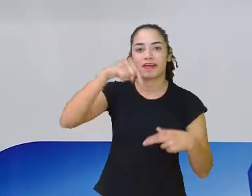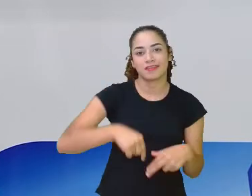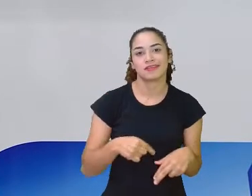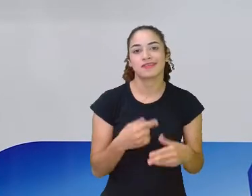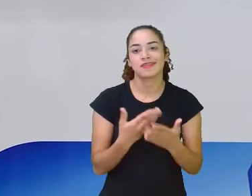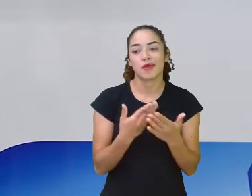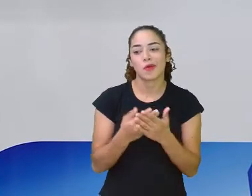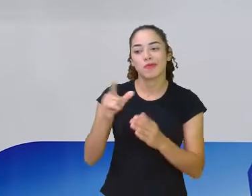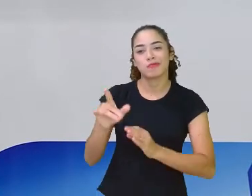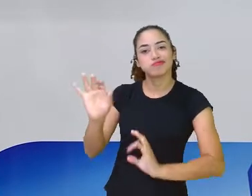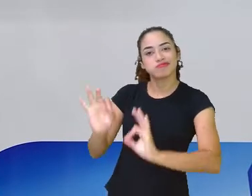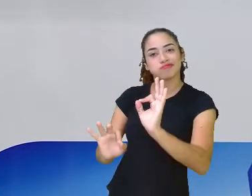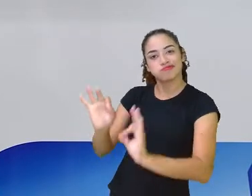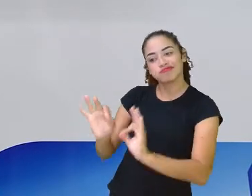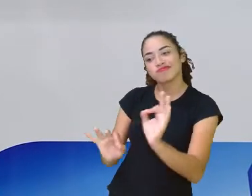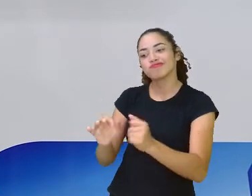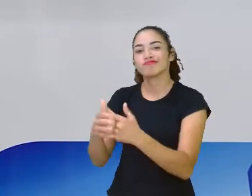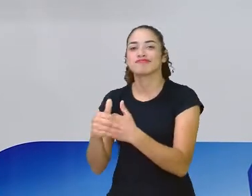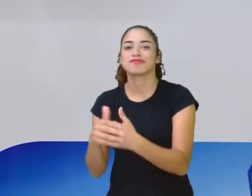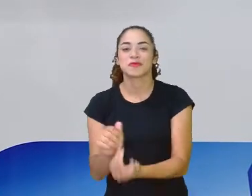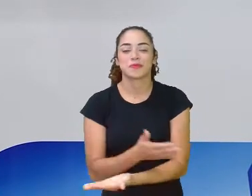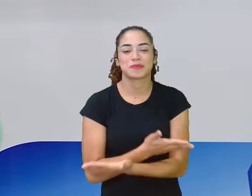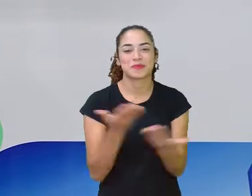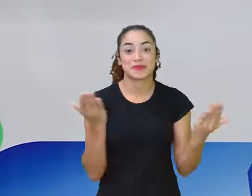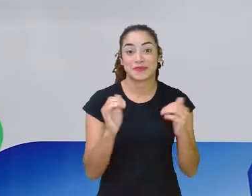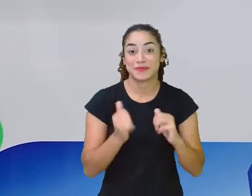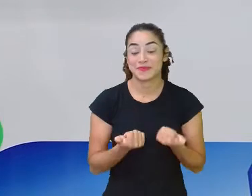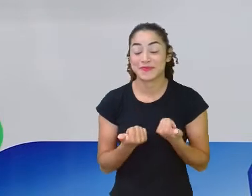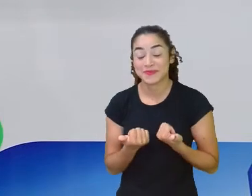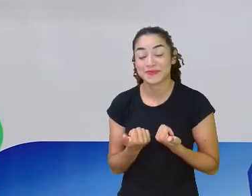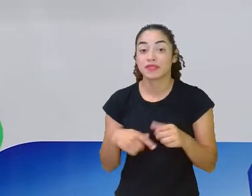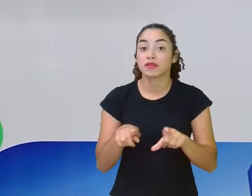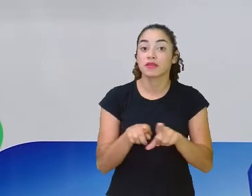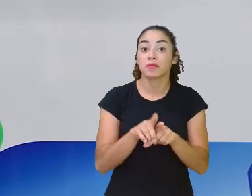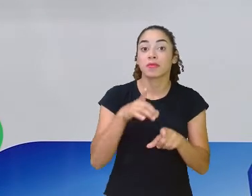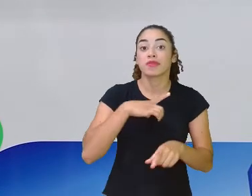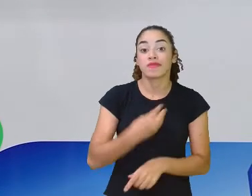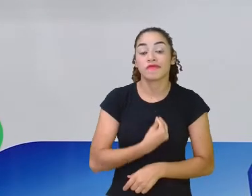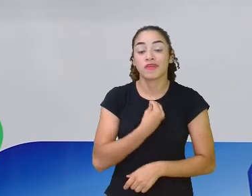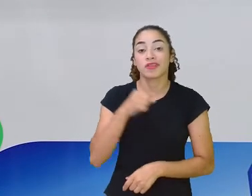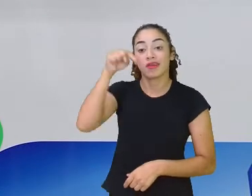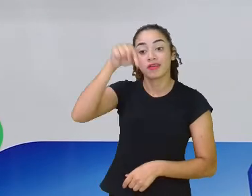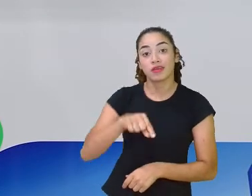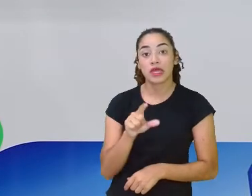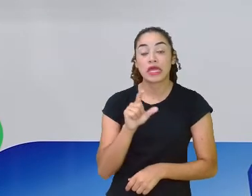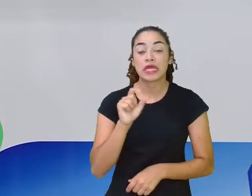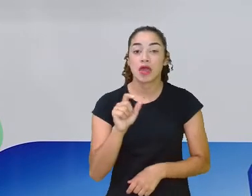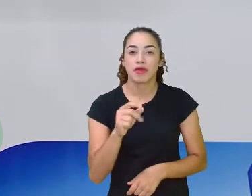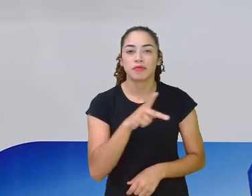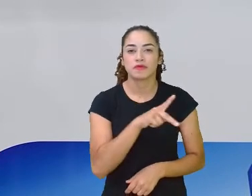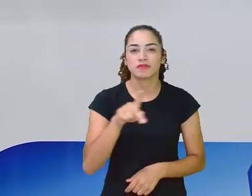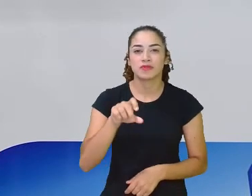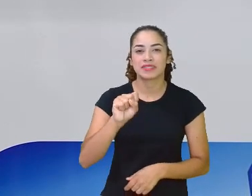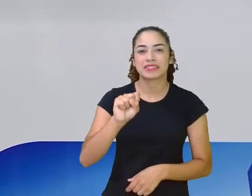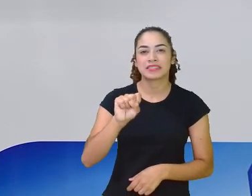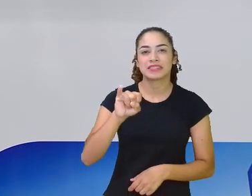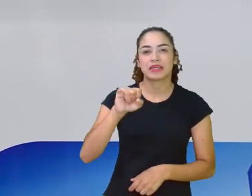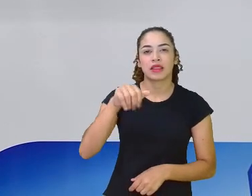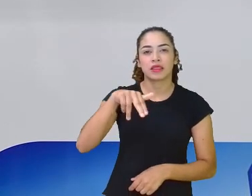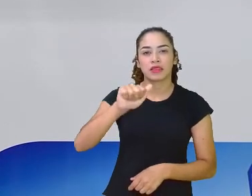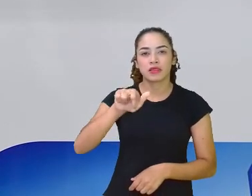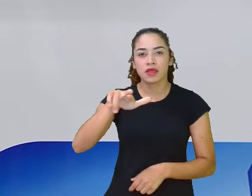que ela preparou com muito cuidado e carinho para vocês. Temos também a presença da professora Sinara no chat para